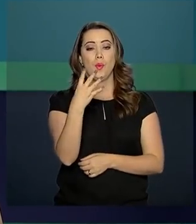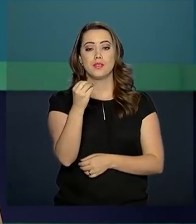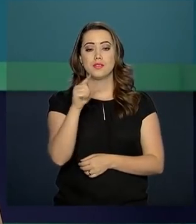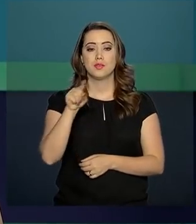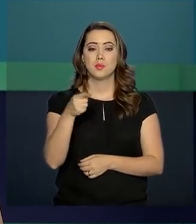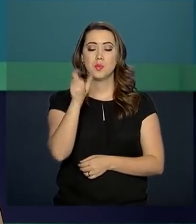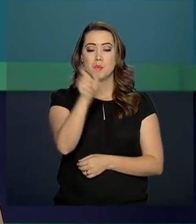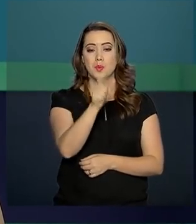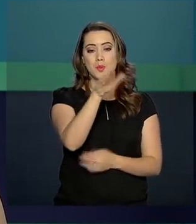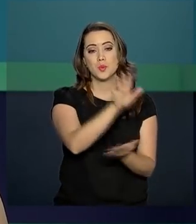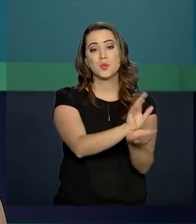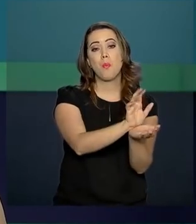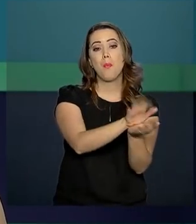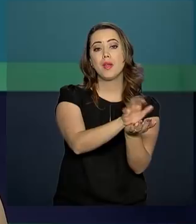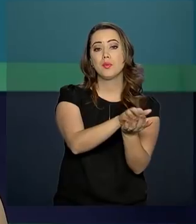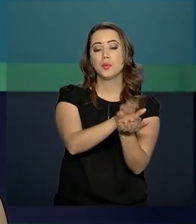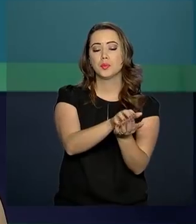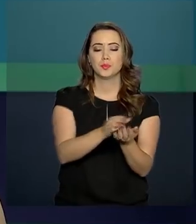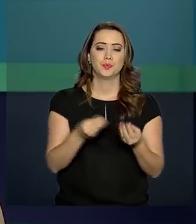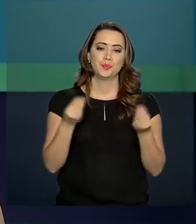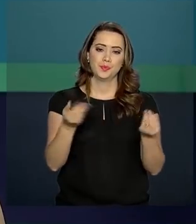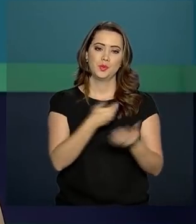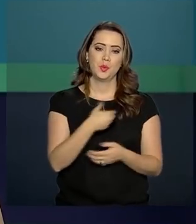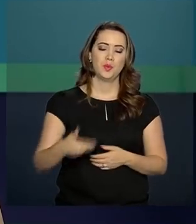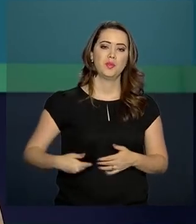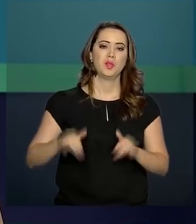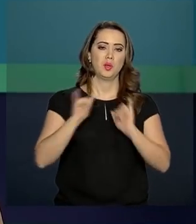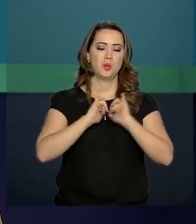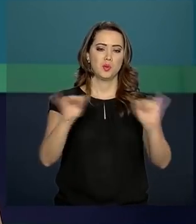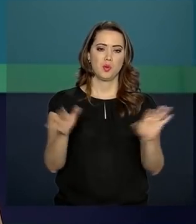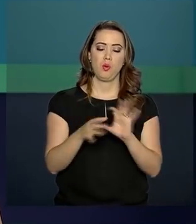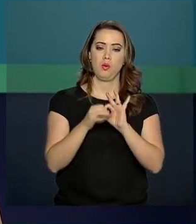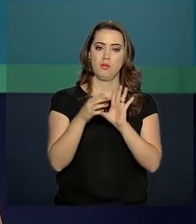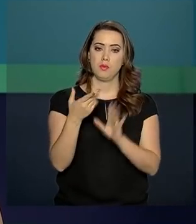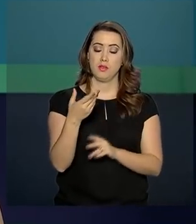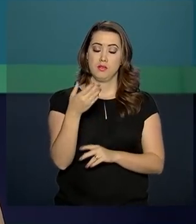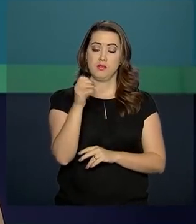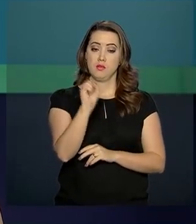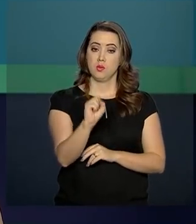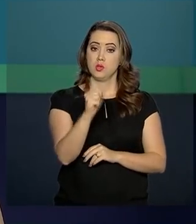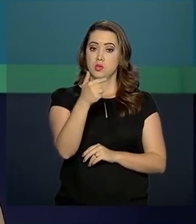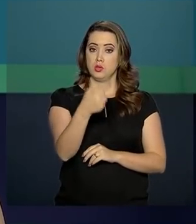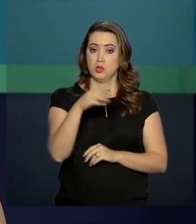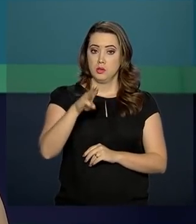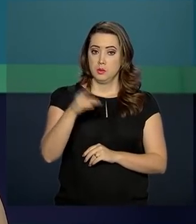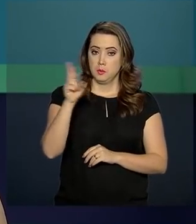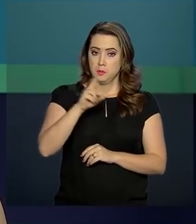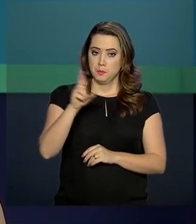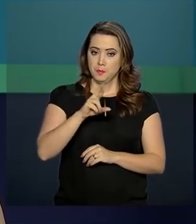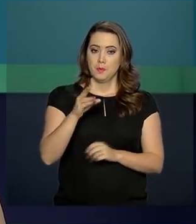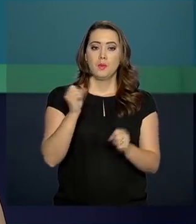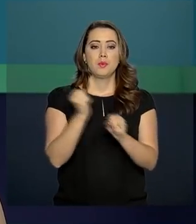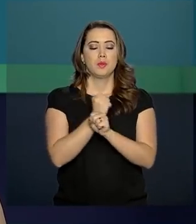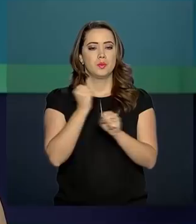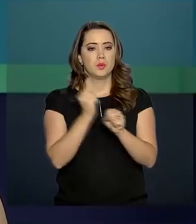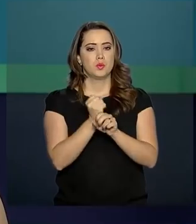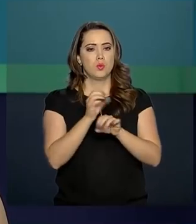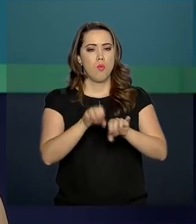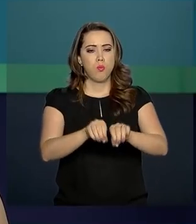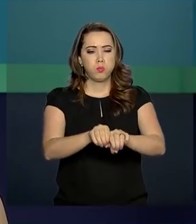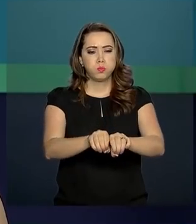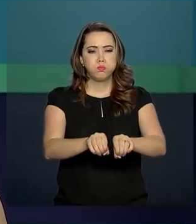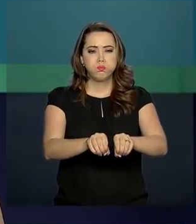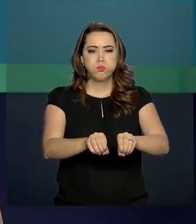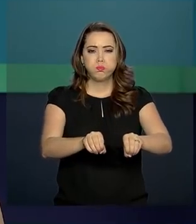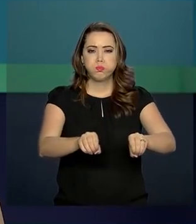mil pernambucanos. Para isso, o governo anunciou a liberação de R$ 82 milhões para a construção da adutora